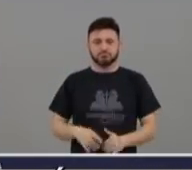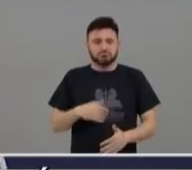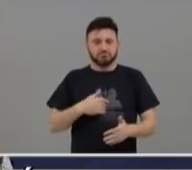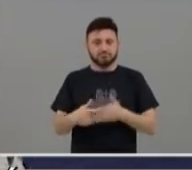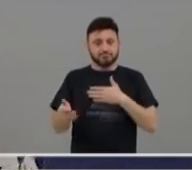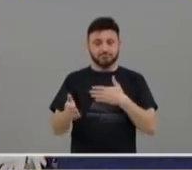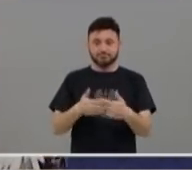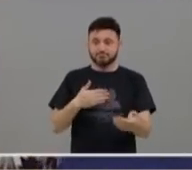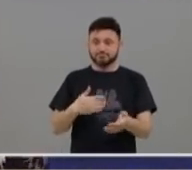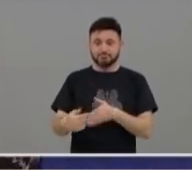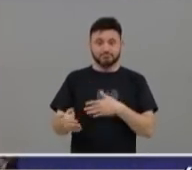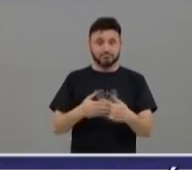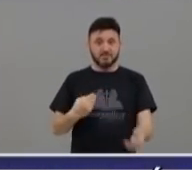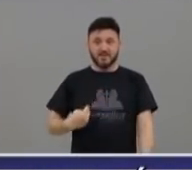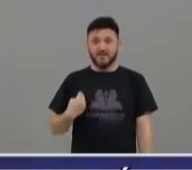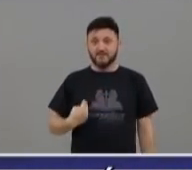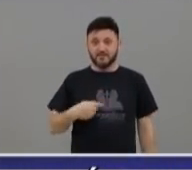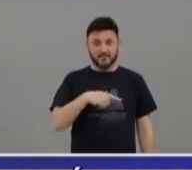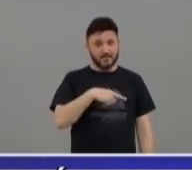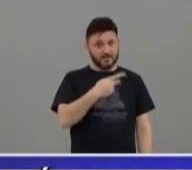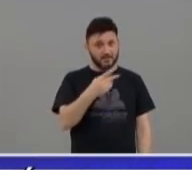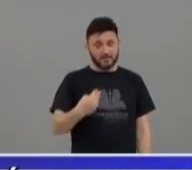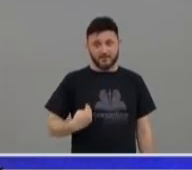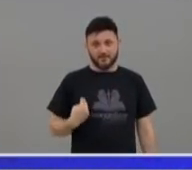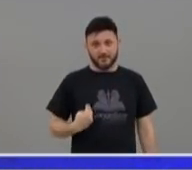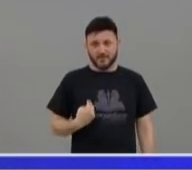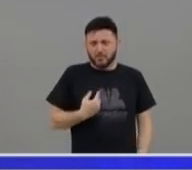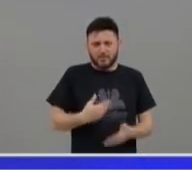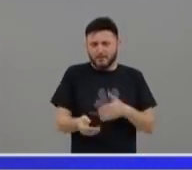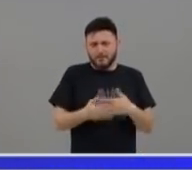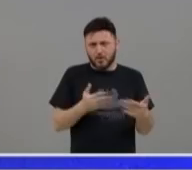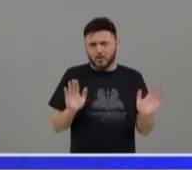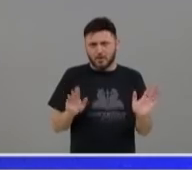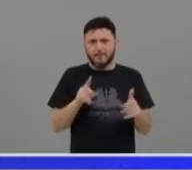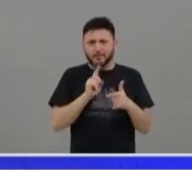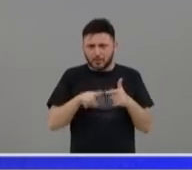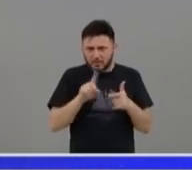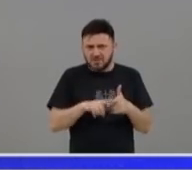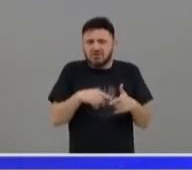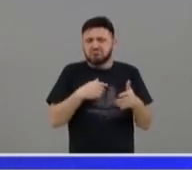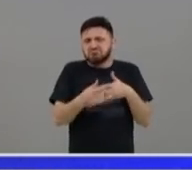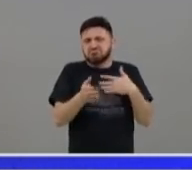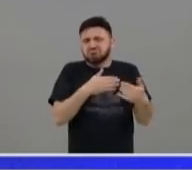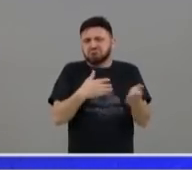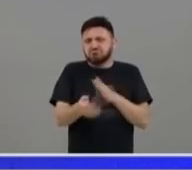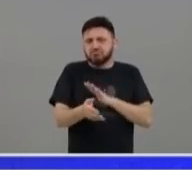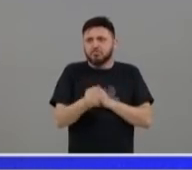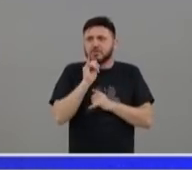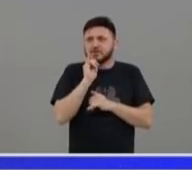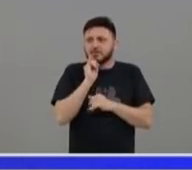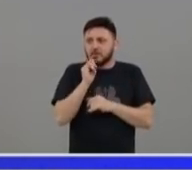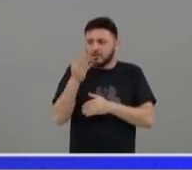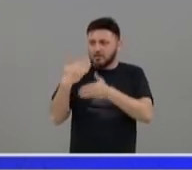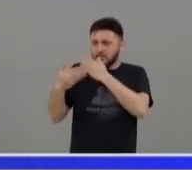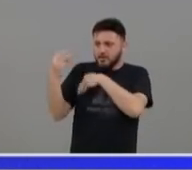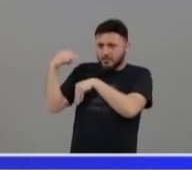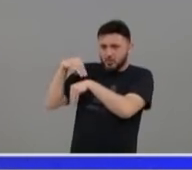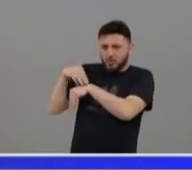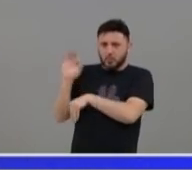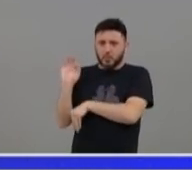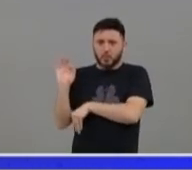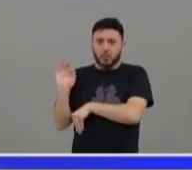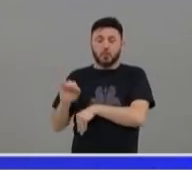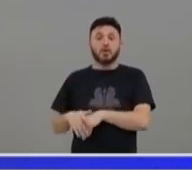importa a vida que você tem levado até o momento, aos minutinhos atrás. Talvez você